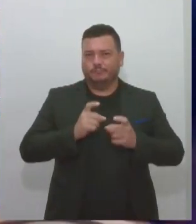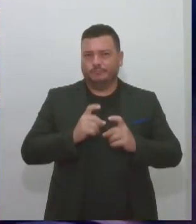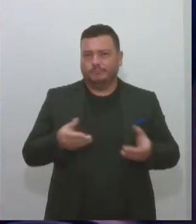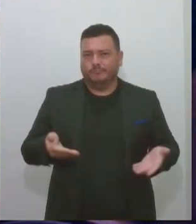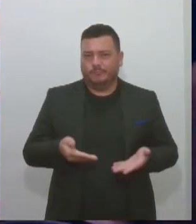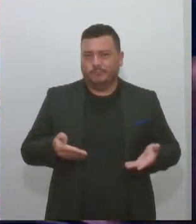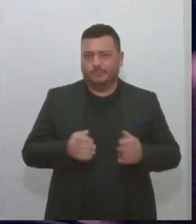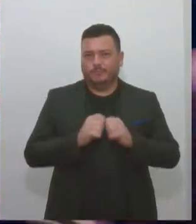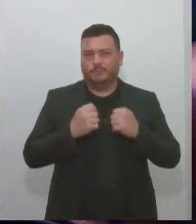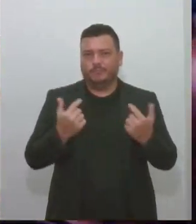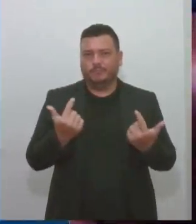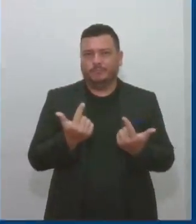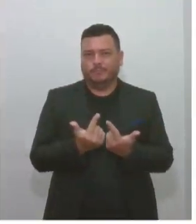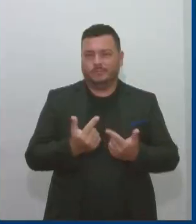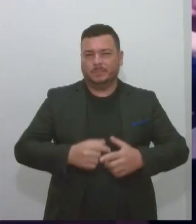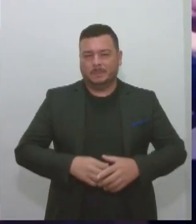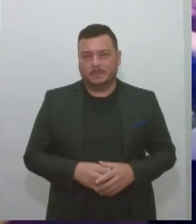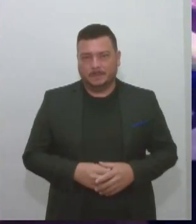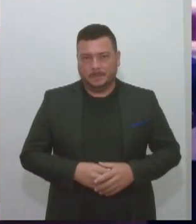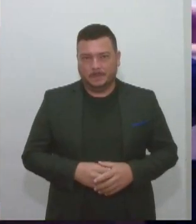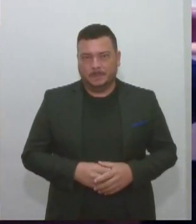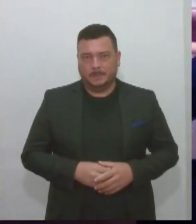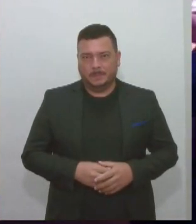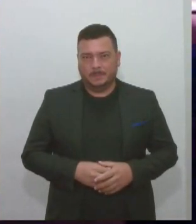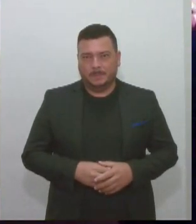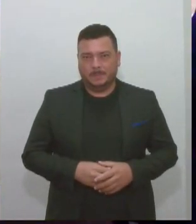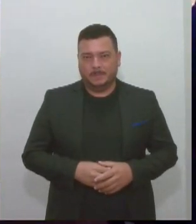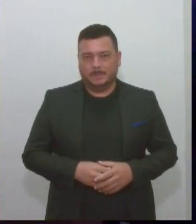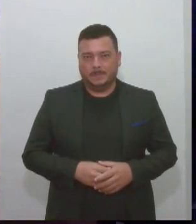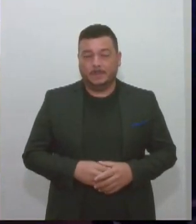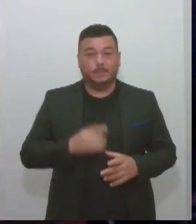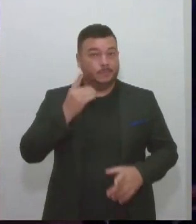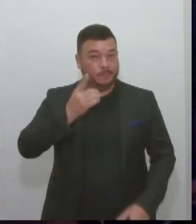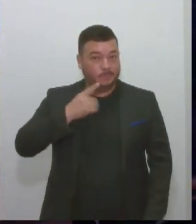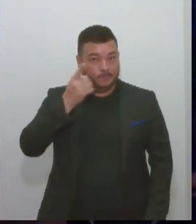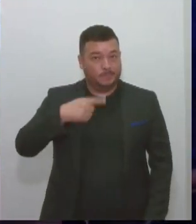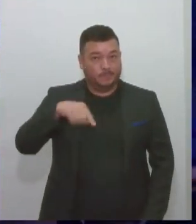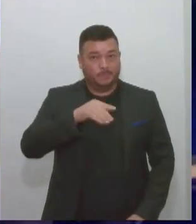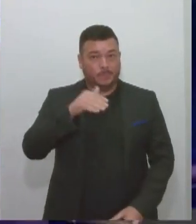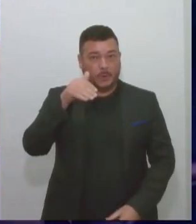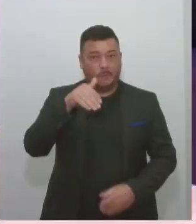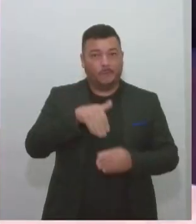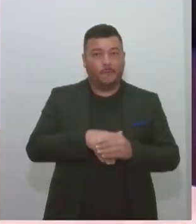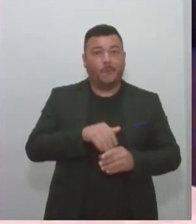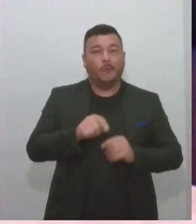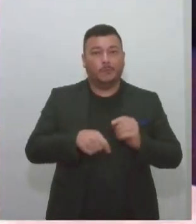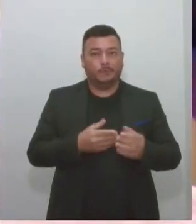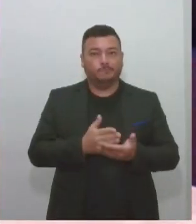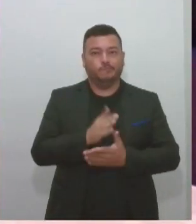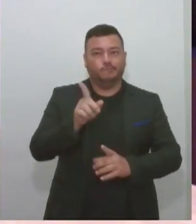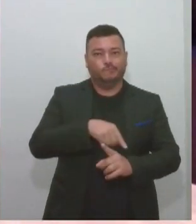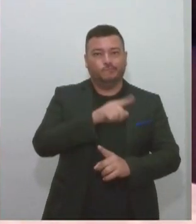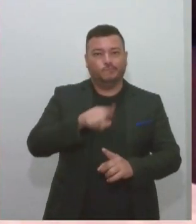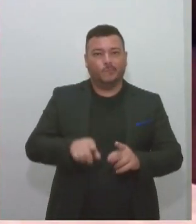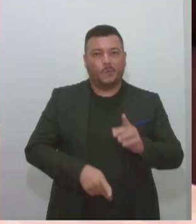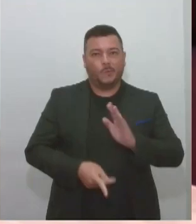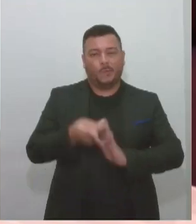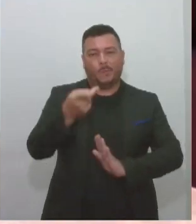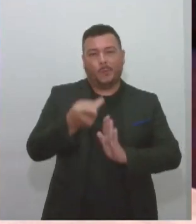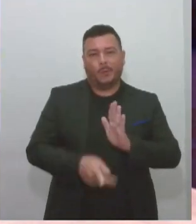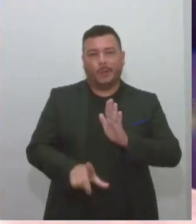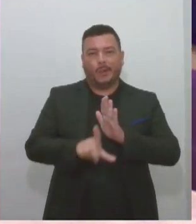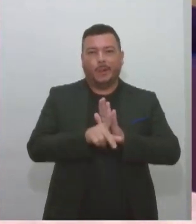Assembleia Legislativa de Sergipe. Deputados aprovam veto ao projeto de lei que regulamenta transporte